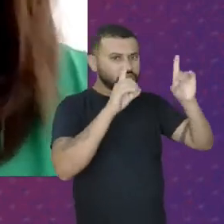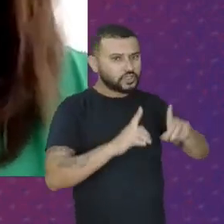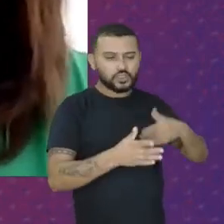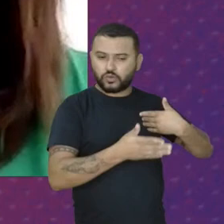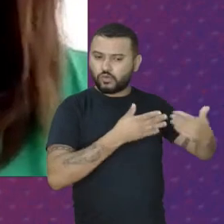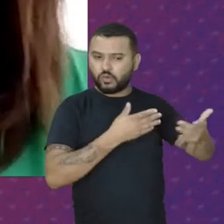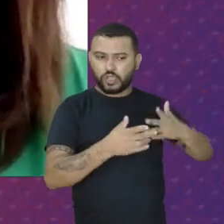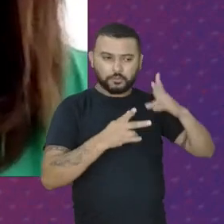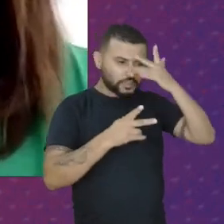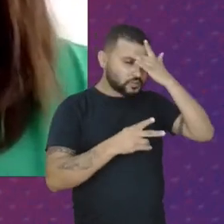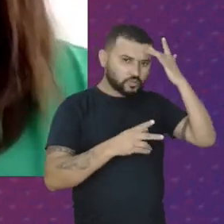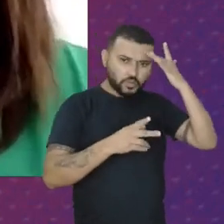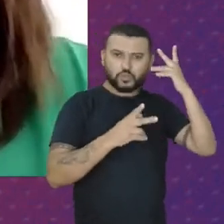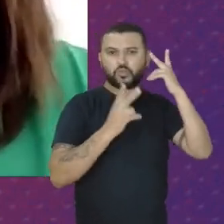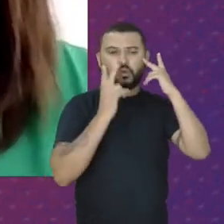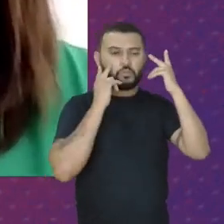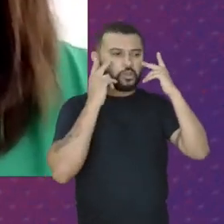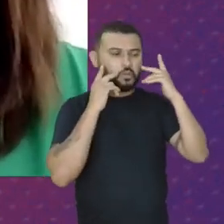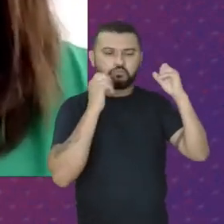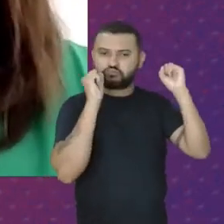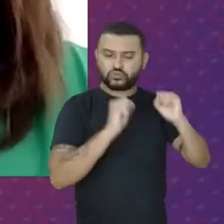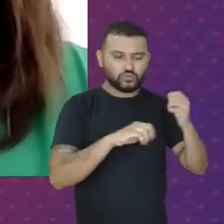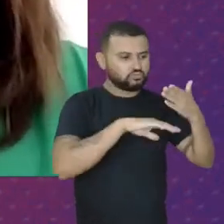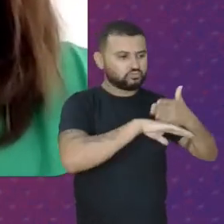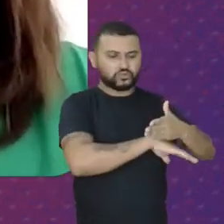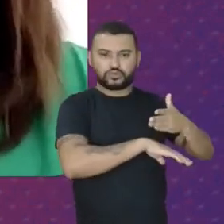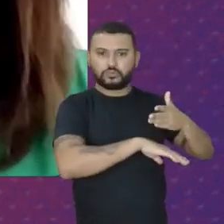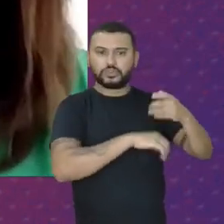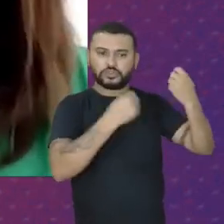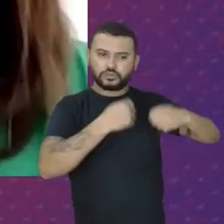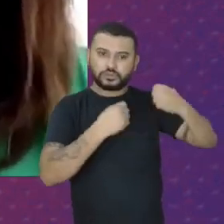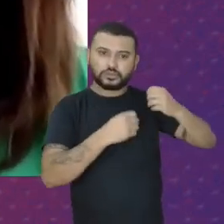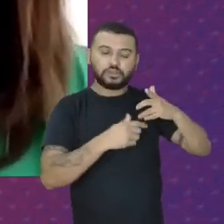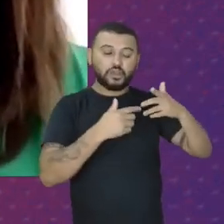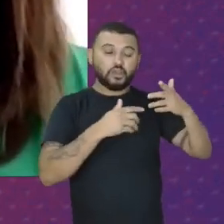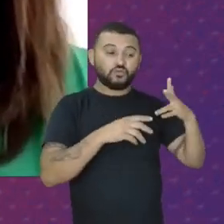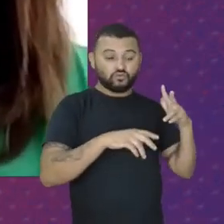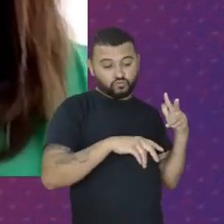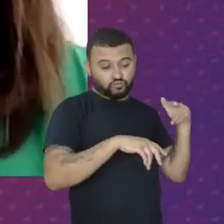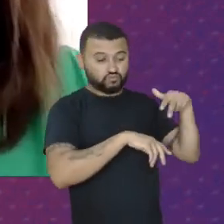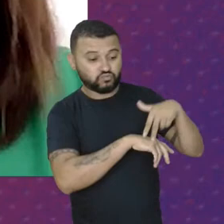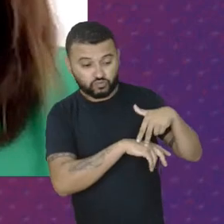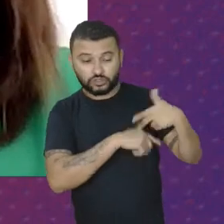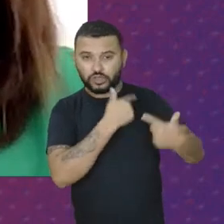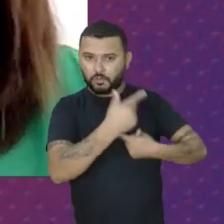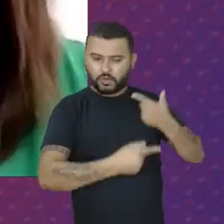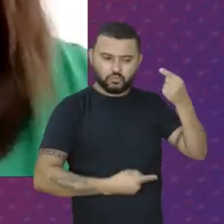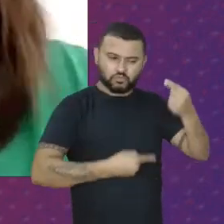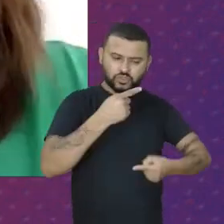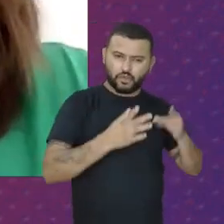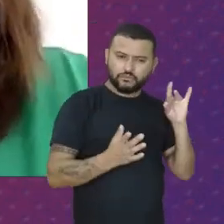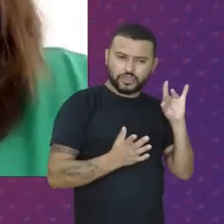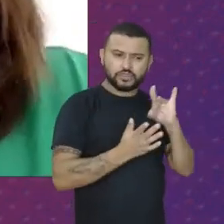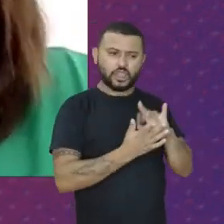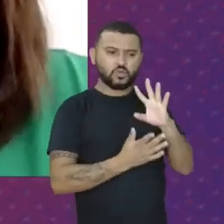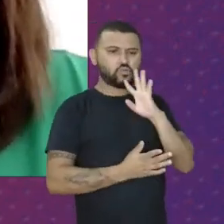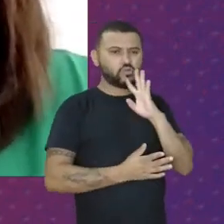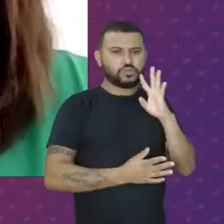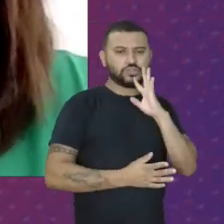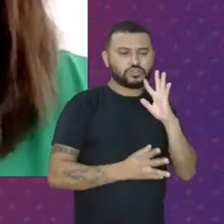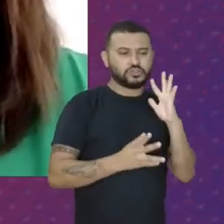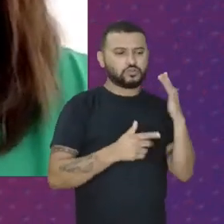por qualquer cidadão. Basta que tenha uma atuação política que seja reconhecido